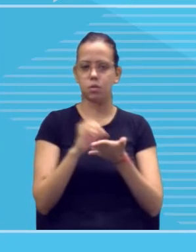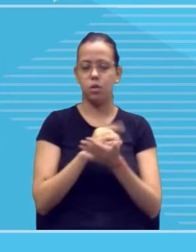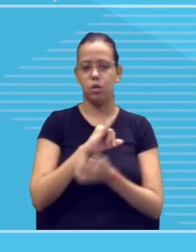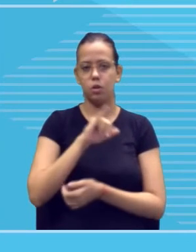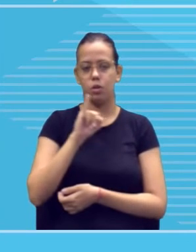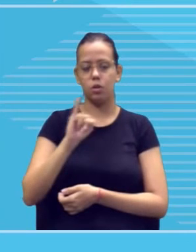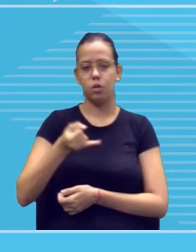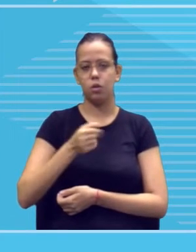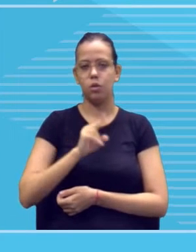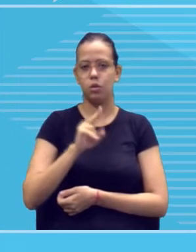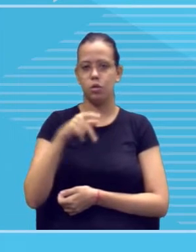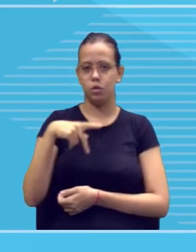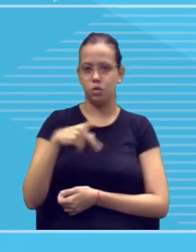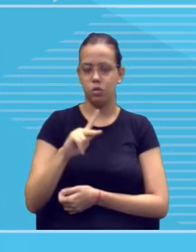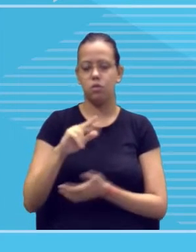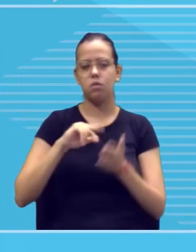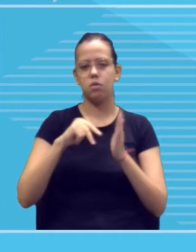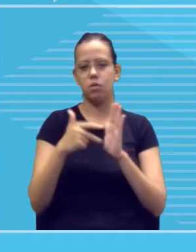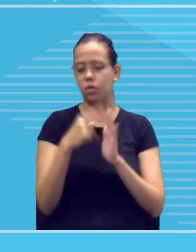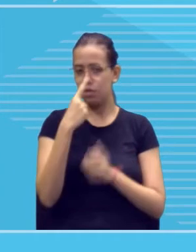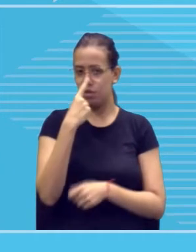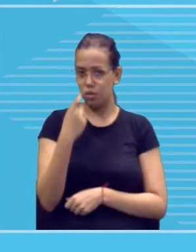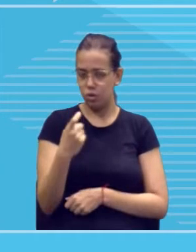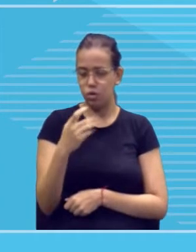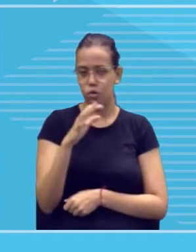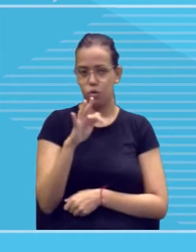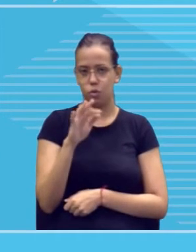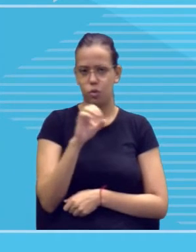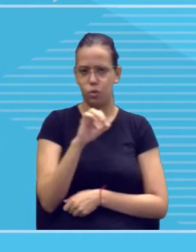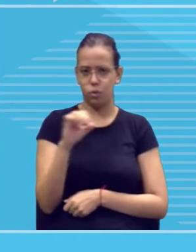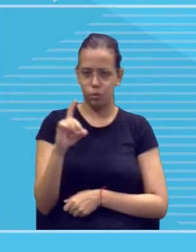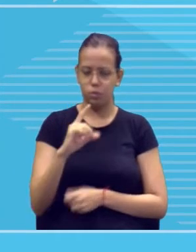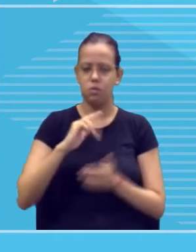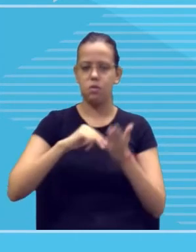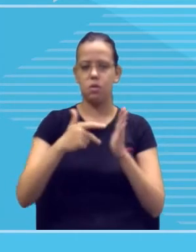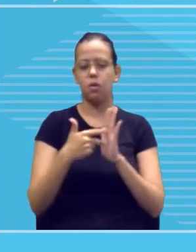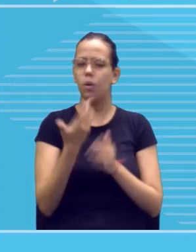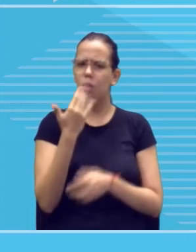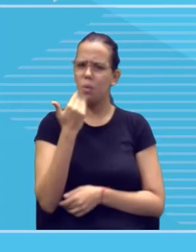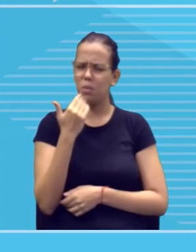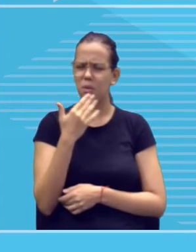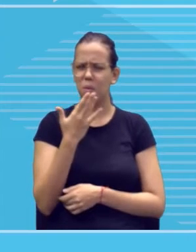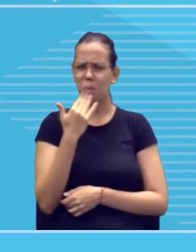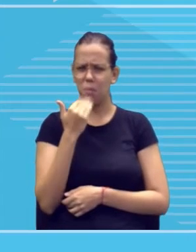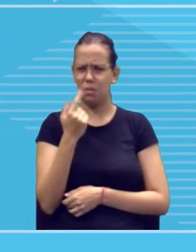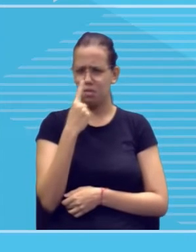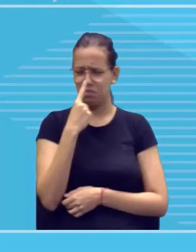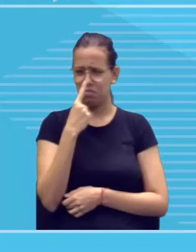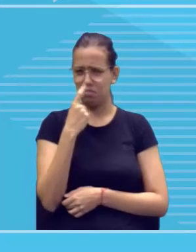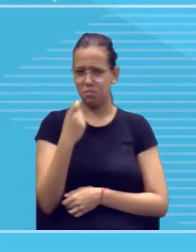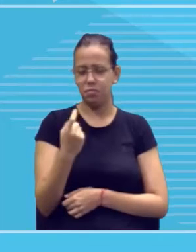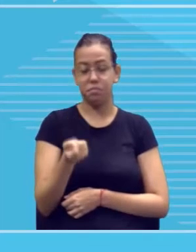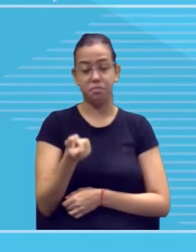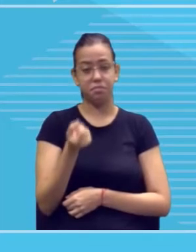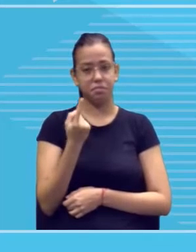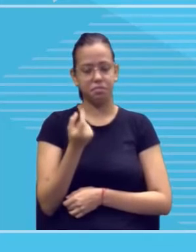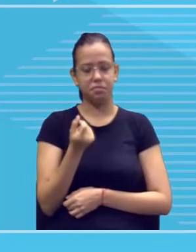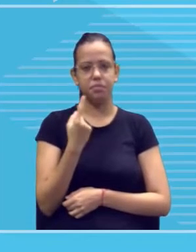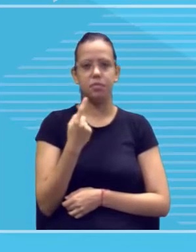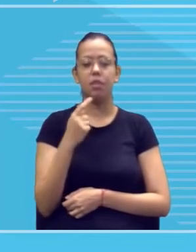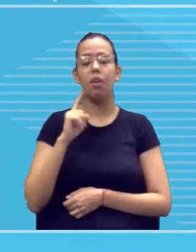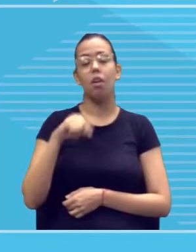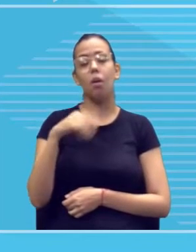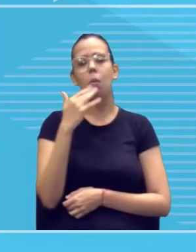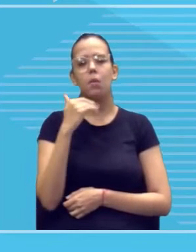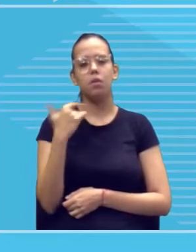significa lixo foi comida comida lixo que estranho Pois é galerinha comida